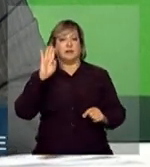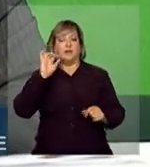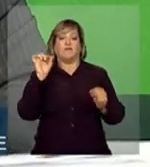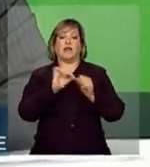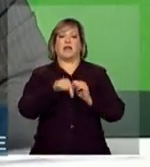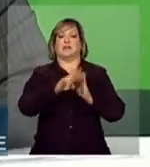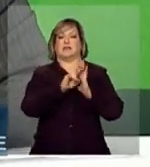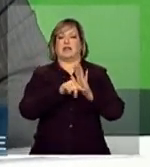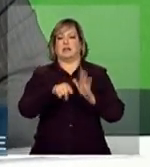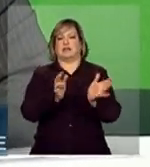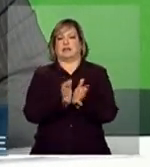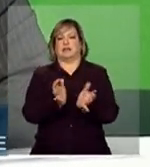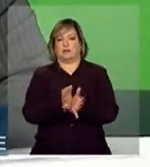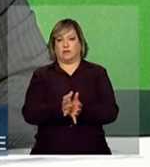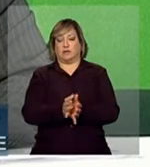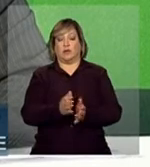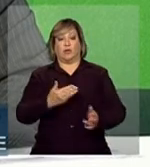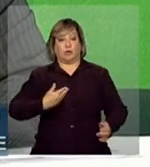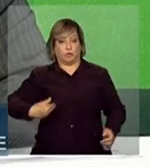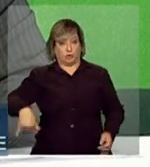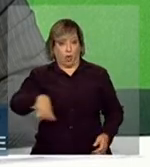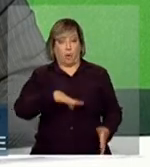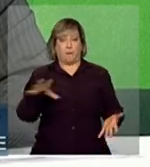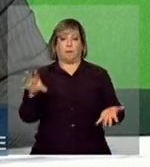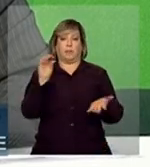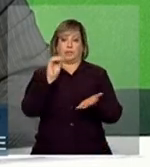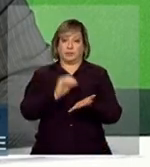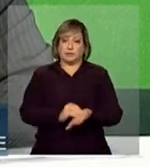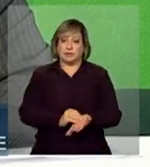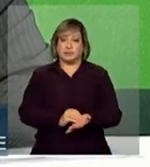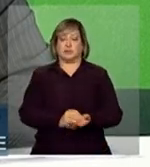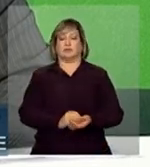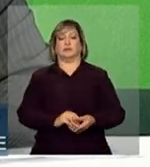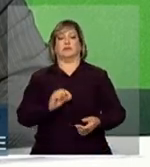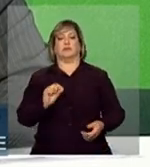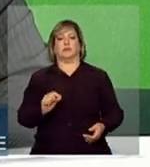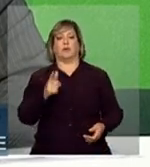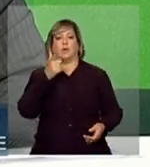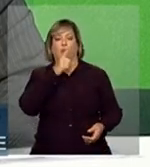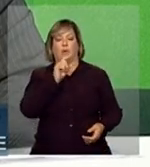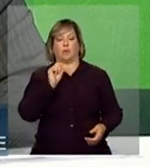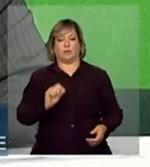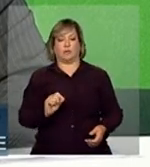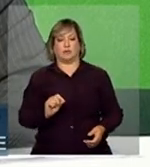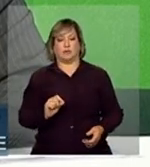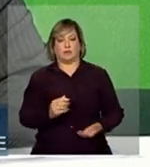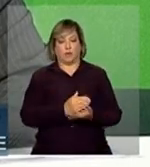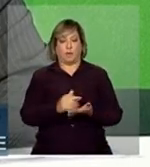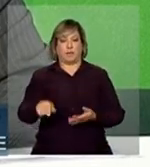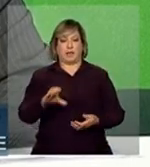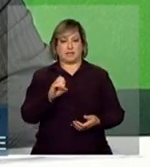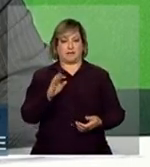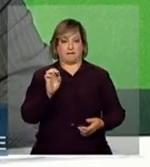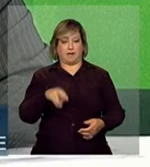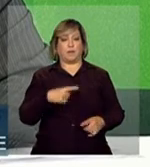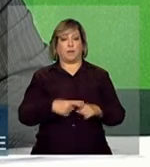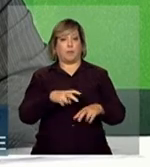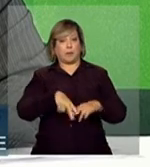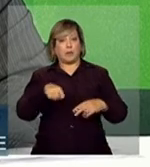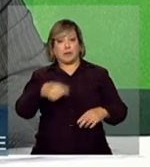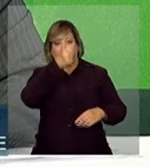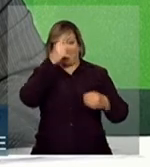esse setor. Nós colocamos a concepção inicial da CEFEM, por isso que o município